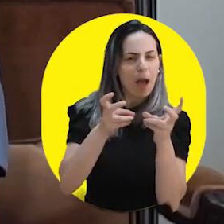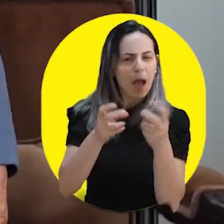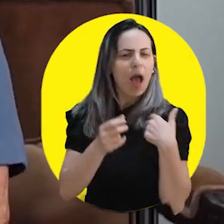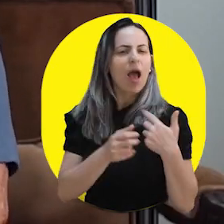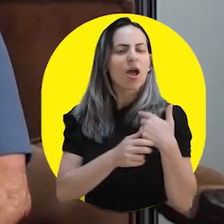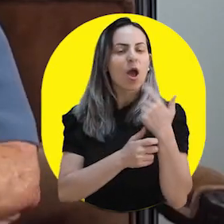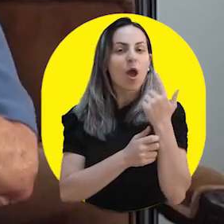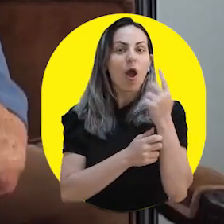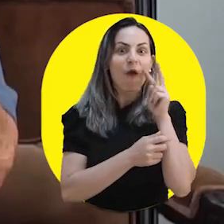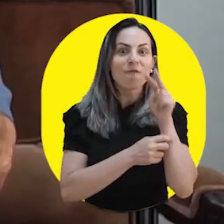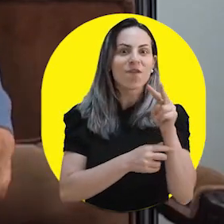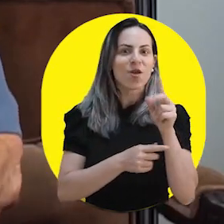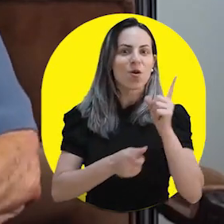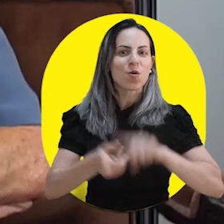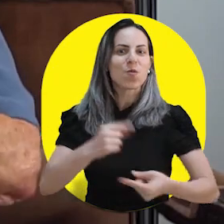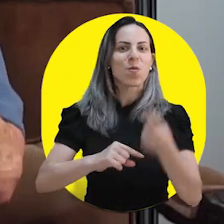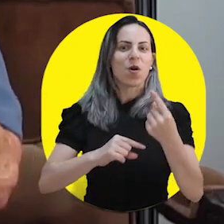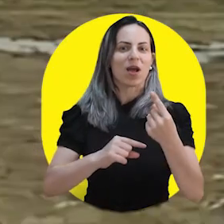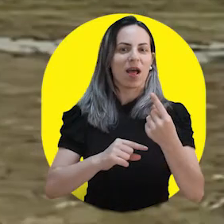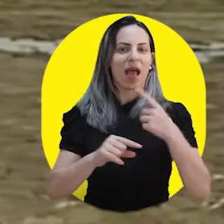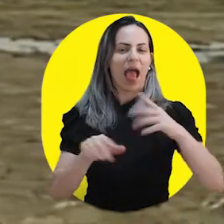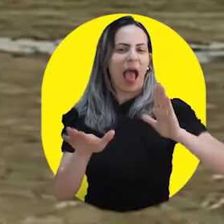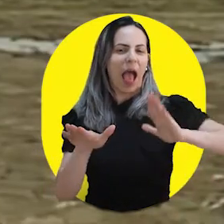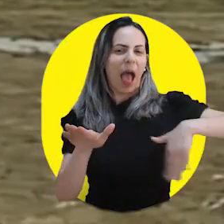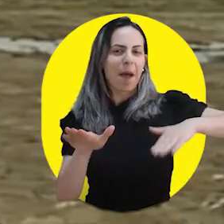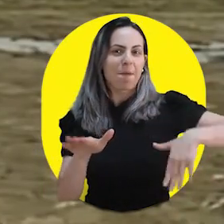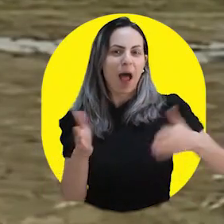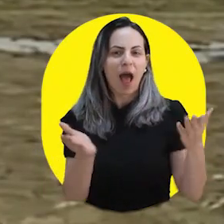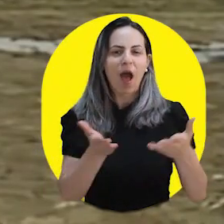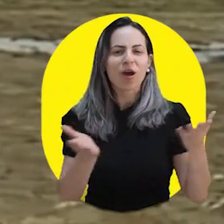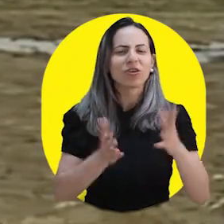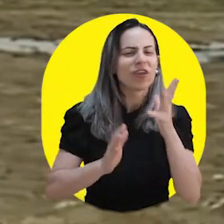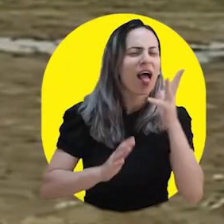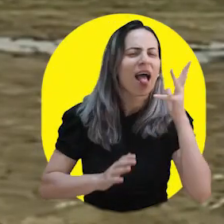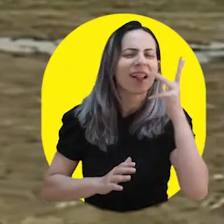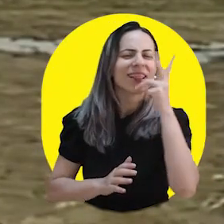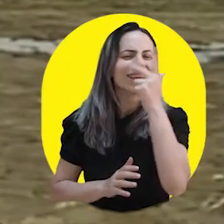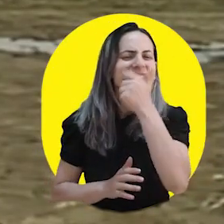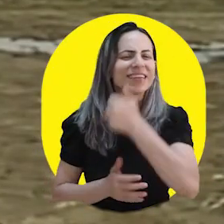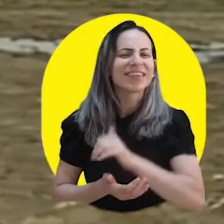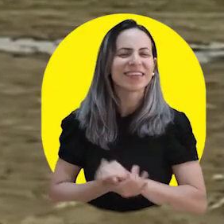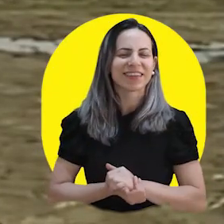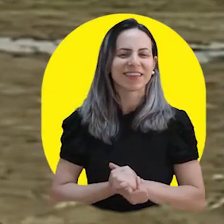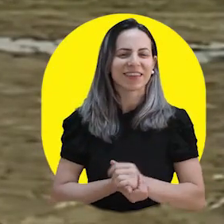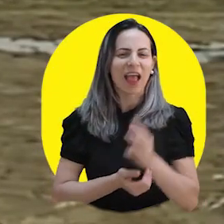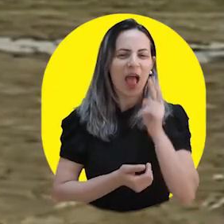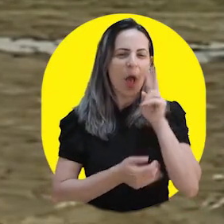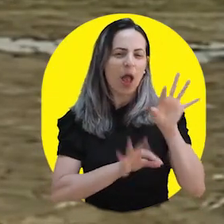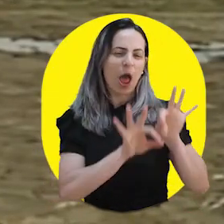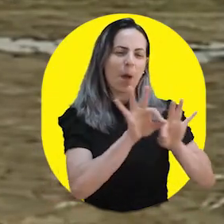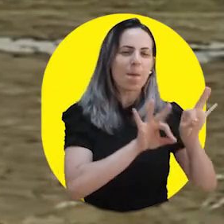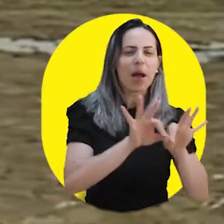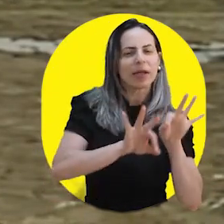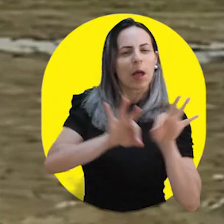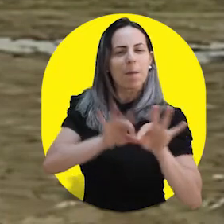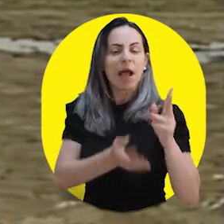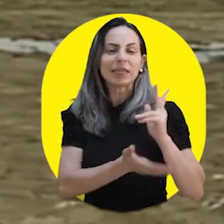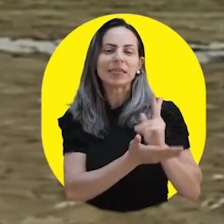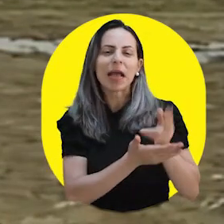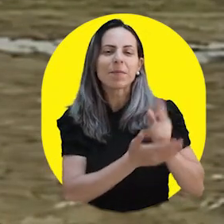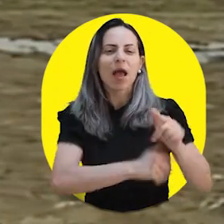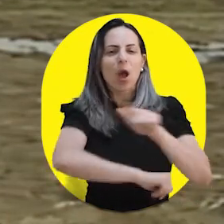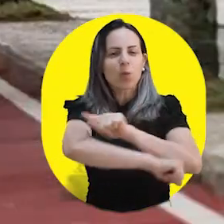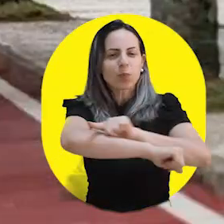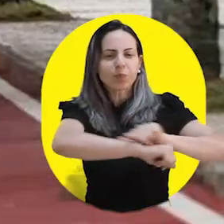realmente viu o progresso, aquela praia hoje está muito linda, né? Toda hora arrumando aqui, arrumando ali,